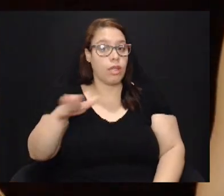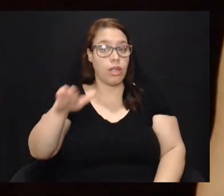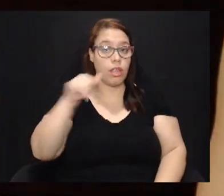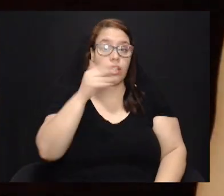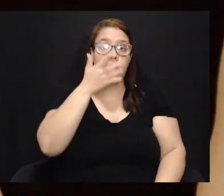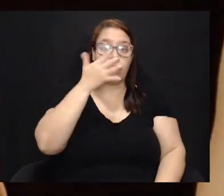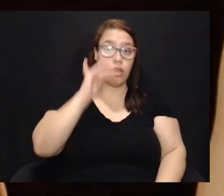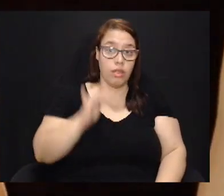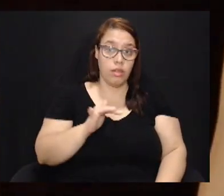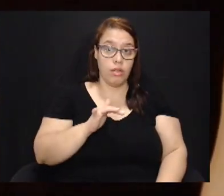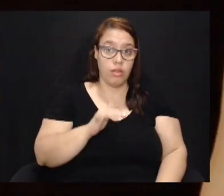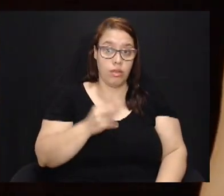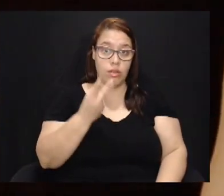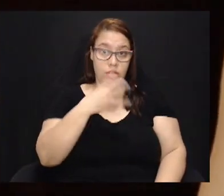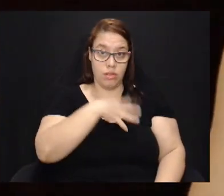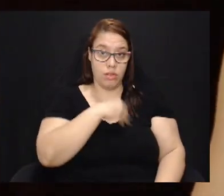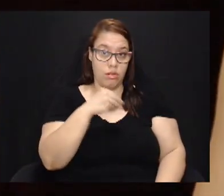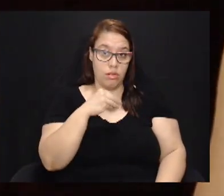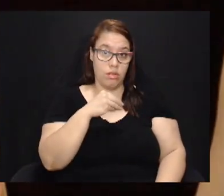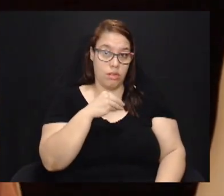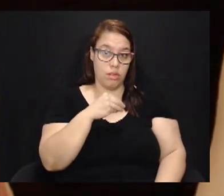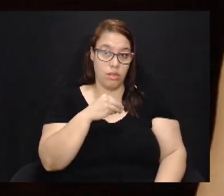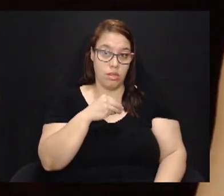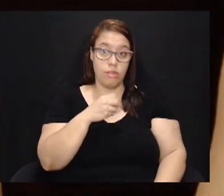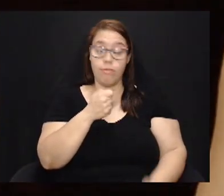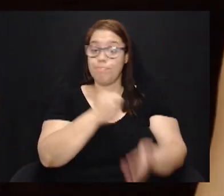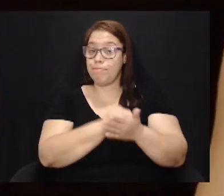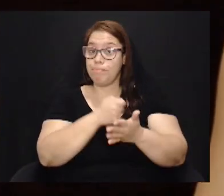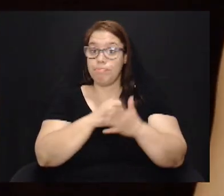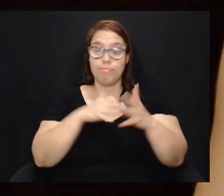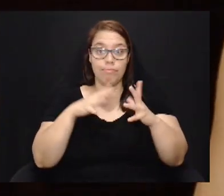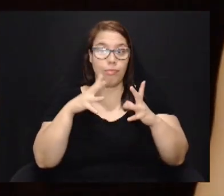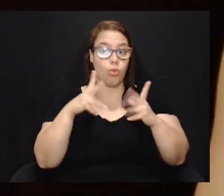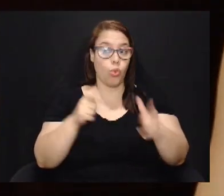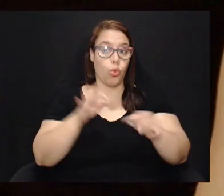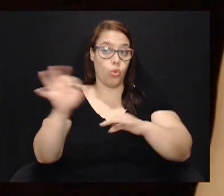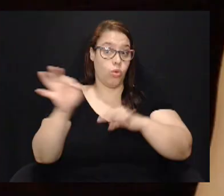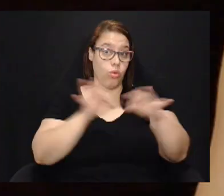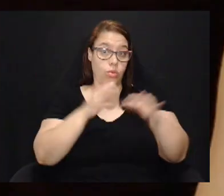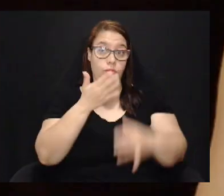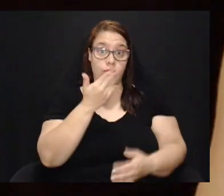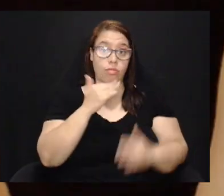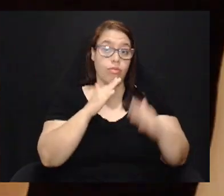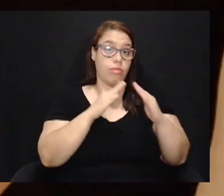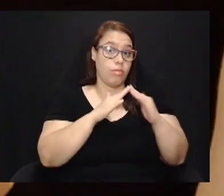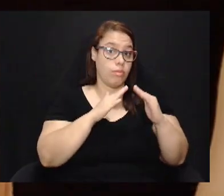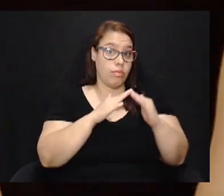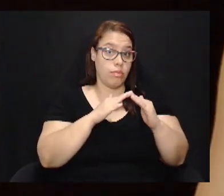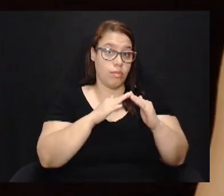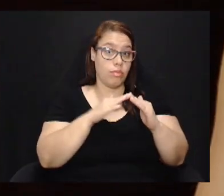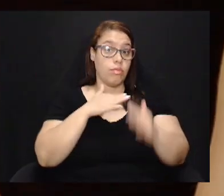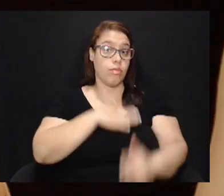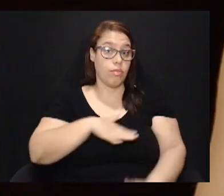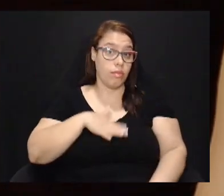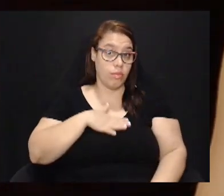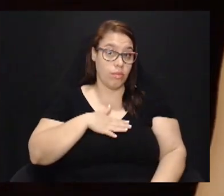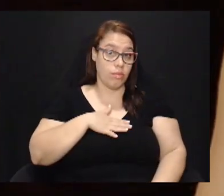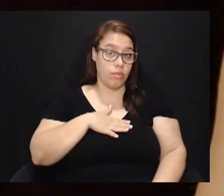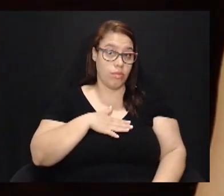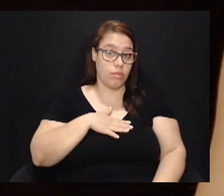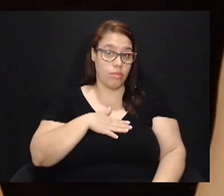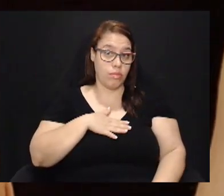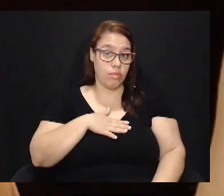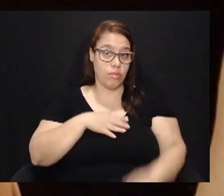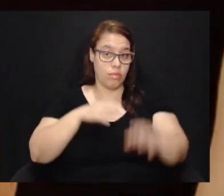tenho 2 filhos, eles participam ativamente de todo o preparo da comida em casa. Eu gosto muito de uma taça bonita. Eu adoro uma